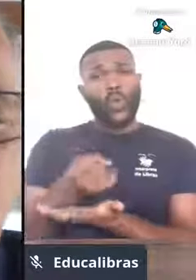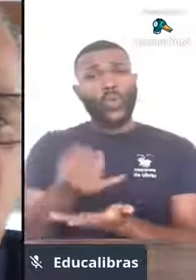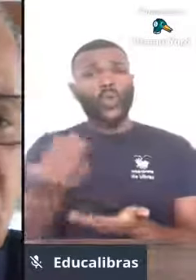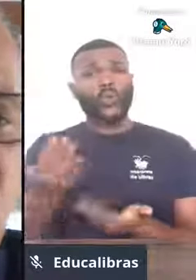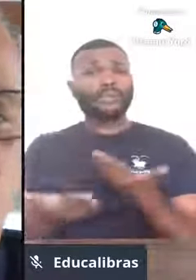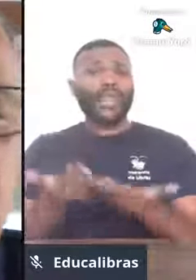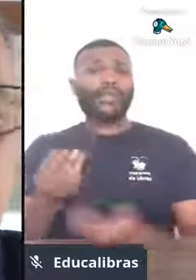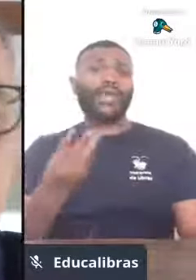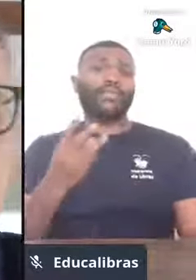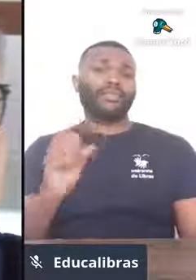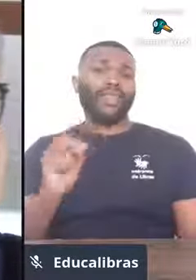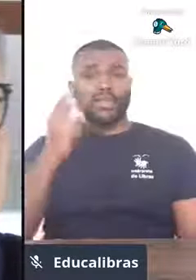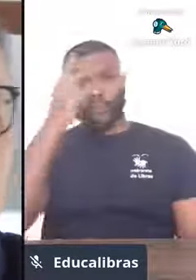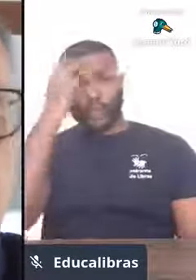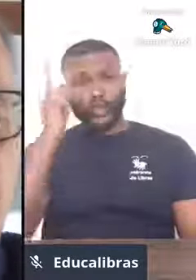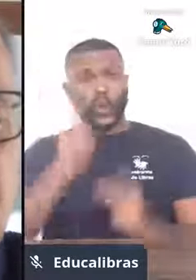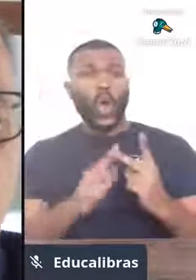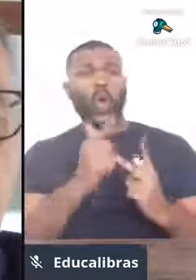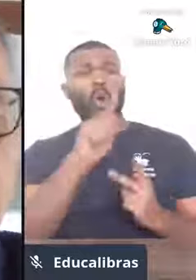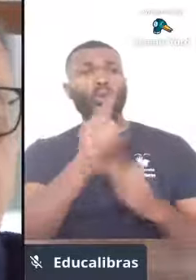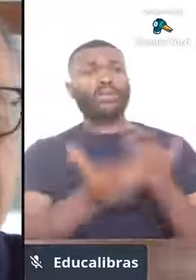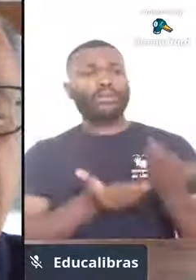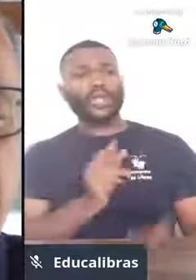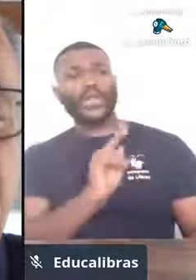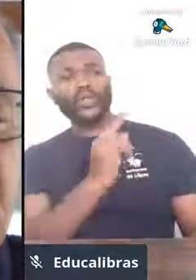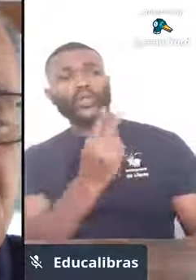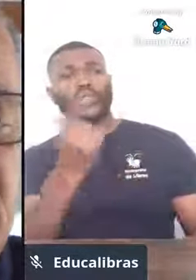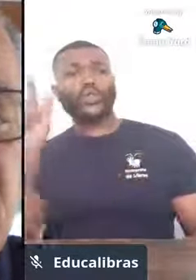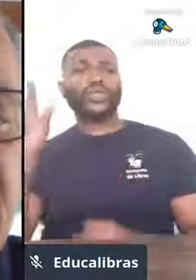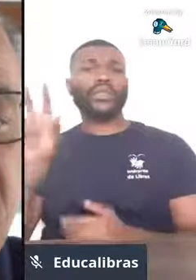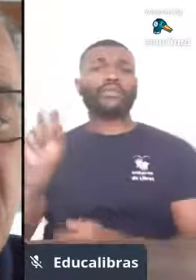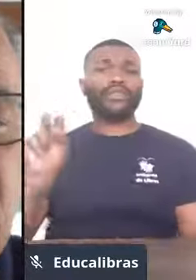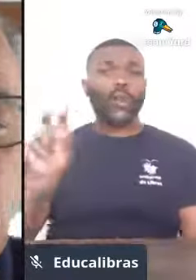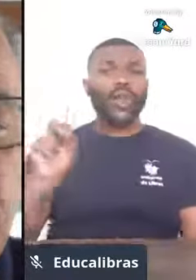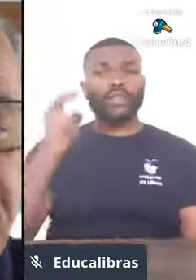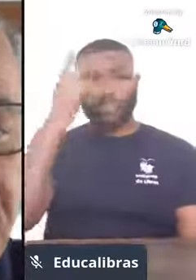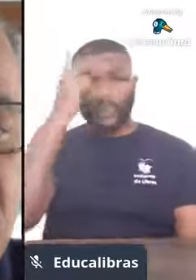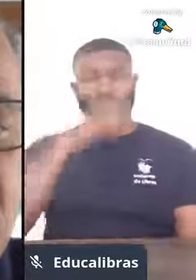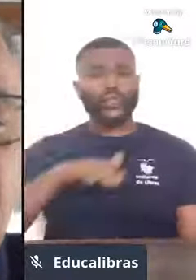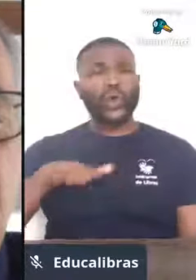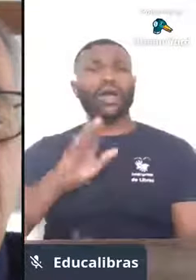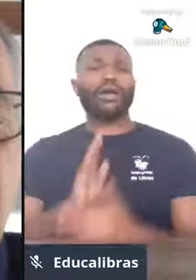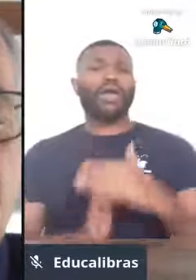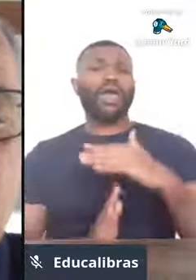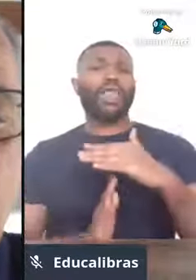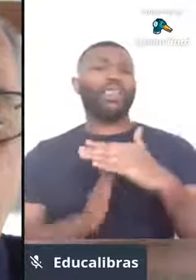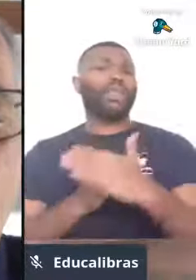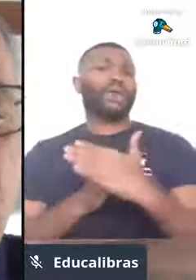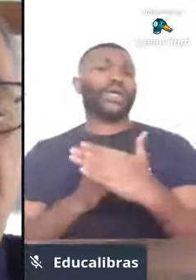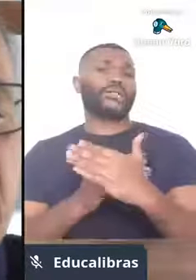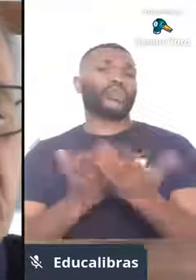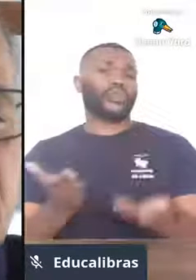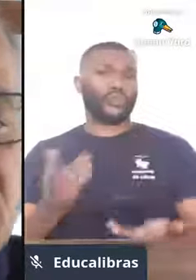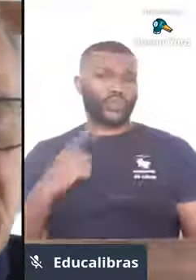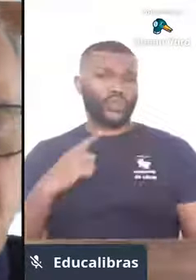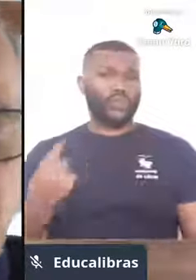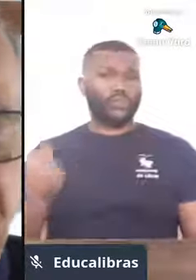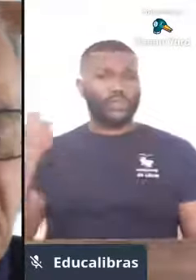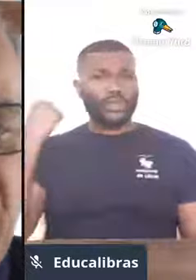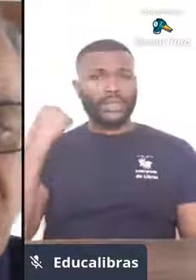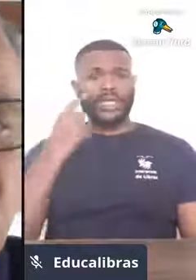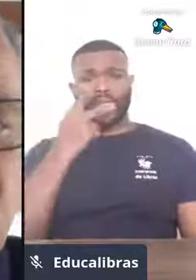pessoas, outra de 2, outra de 10, outra de 50, mas ficavam limitados dentro daquilo. E eram como ilhas,